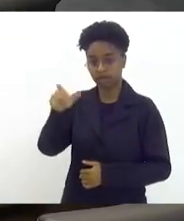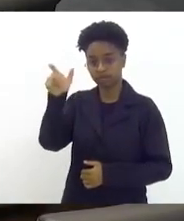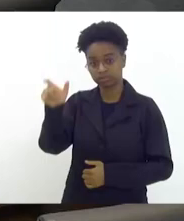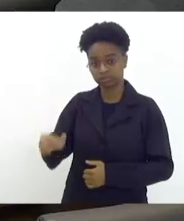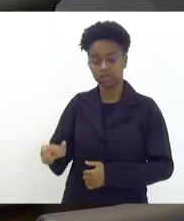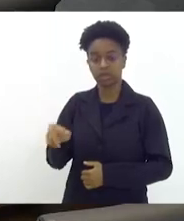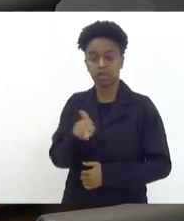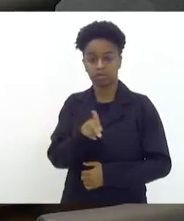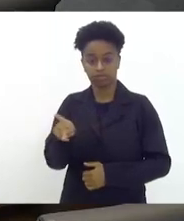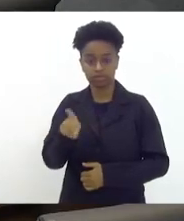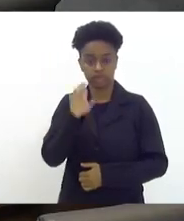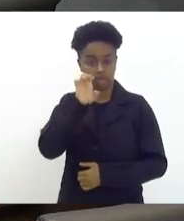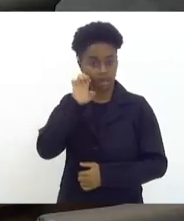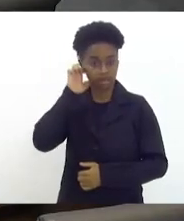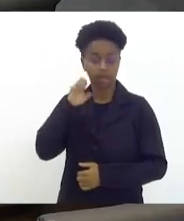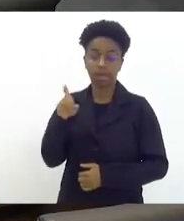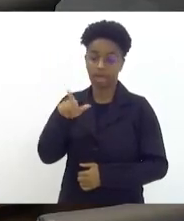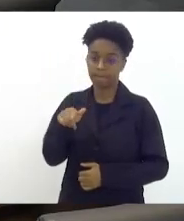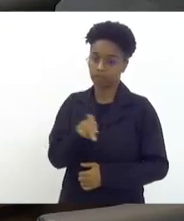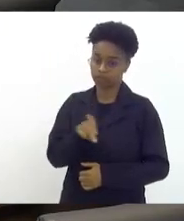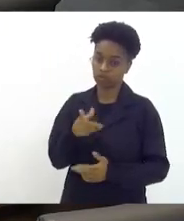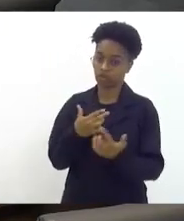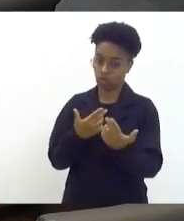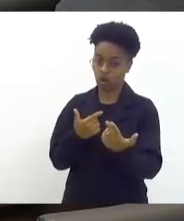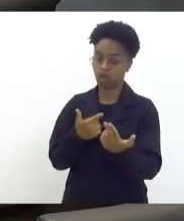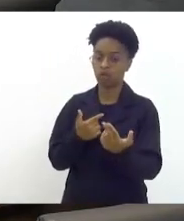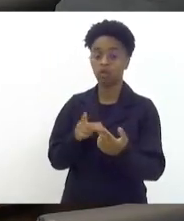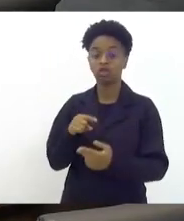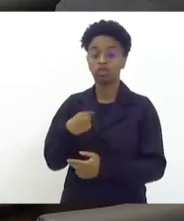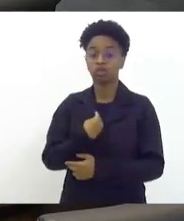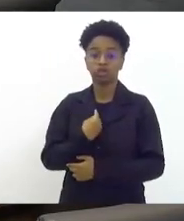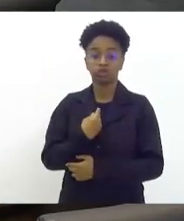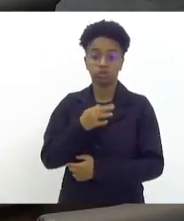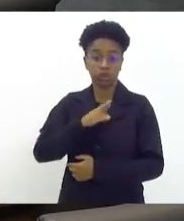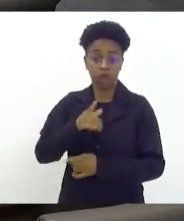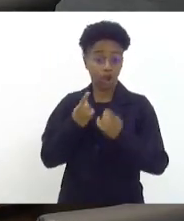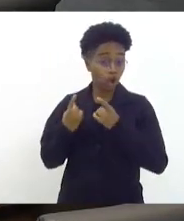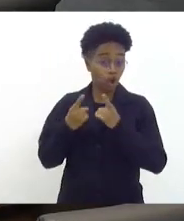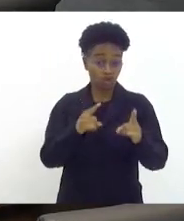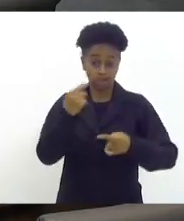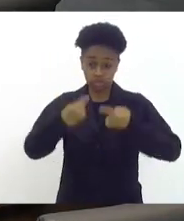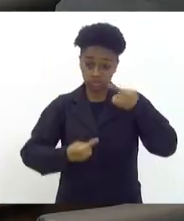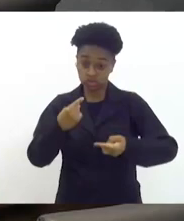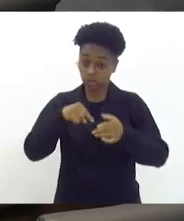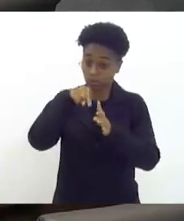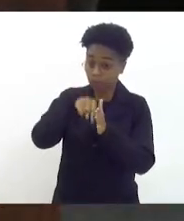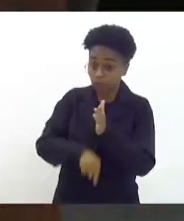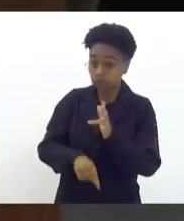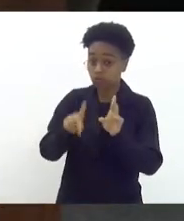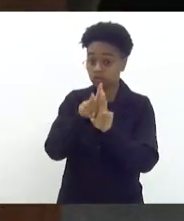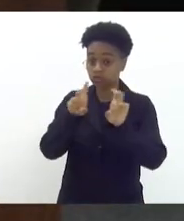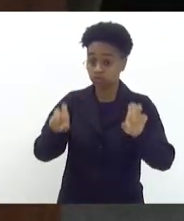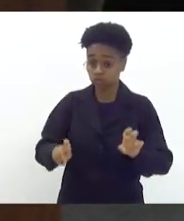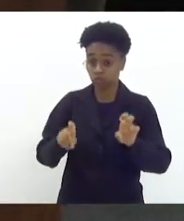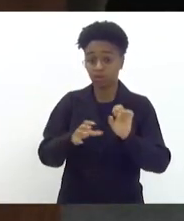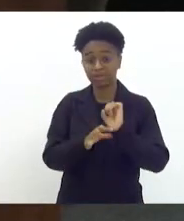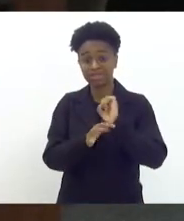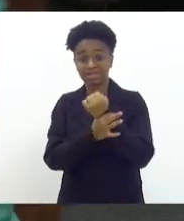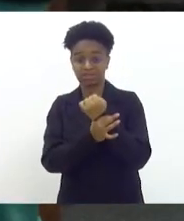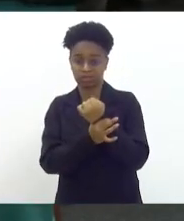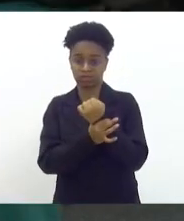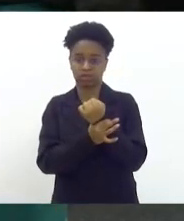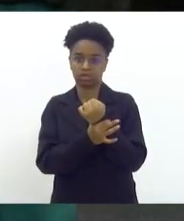professora assim como eu e dizer que nós não somos contrários à discussão profunda sobre a segurança